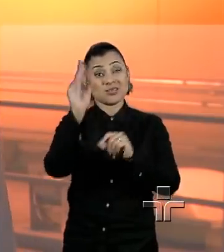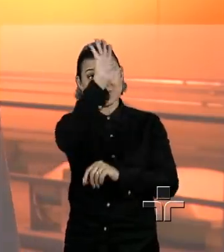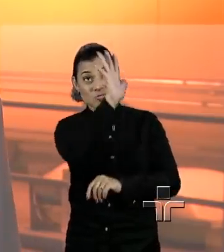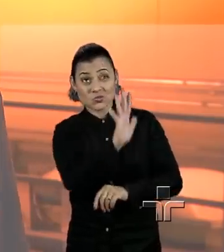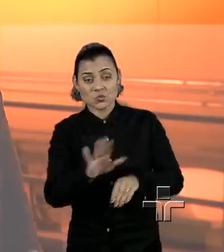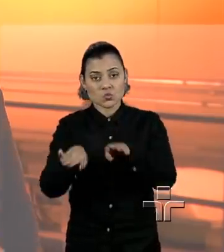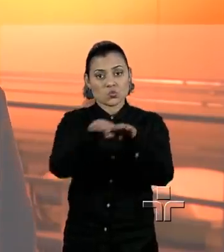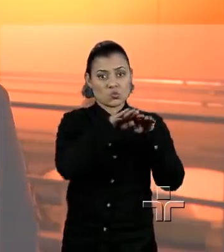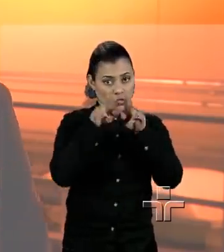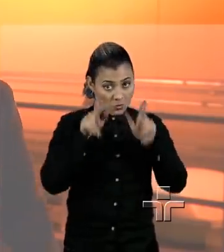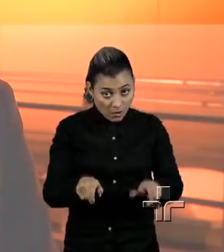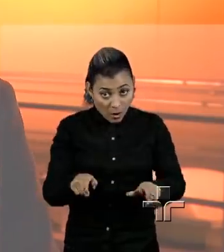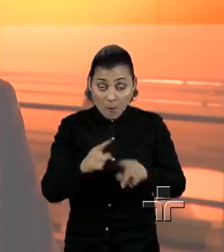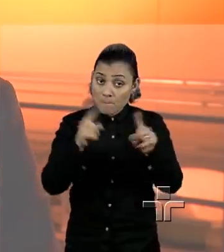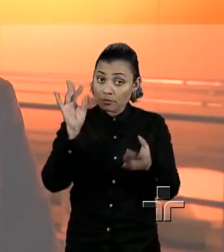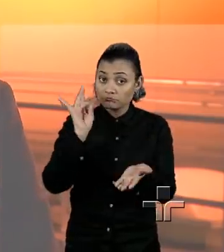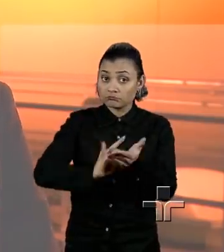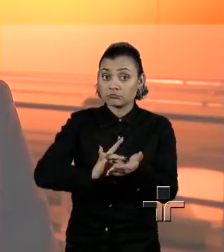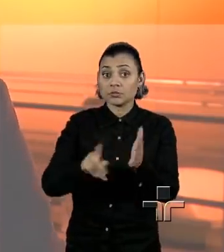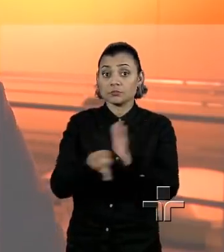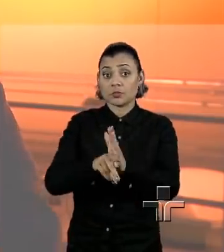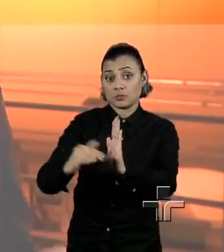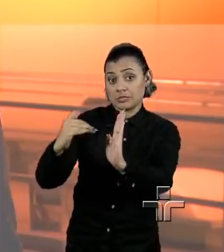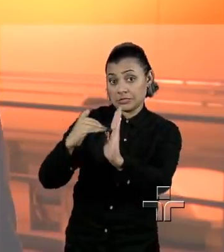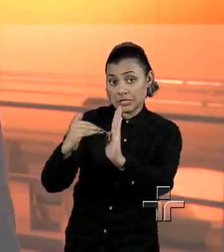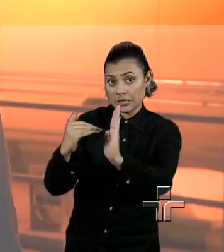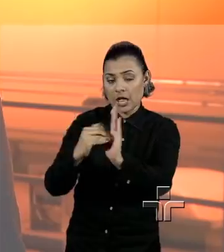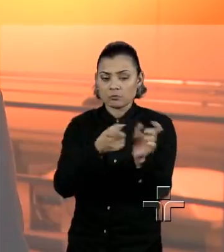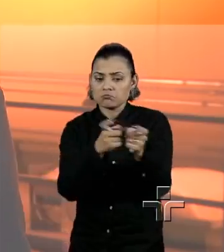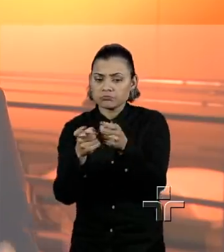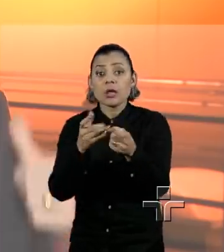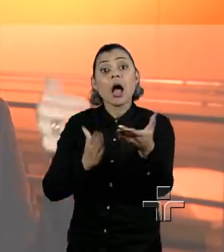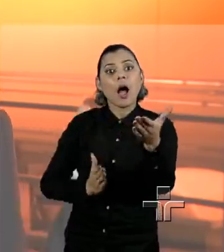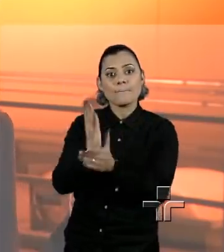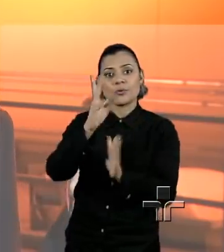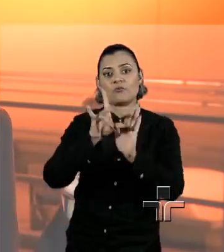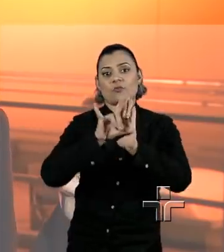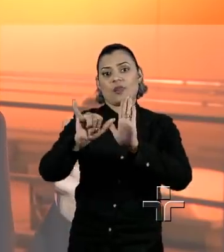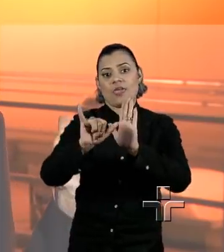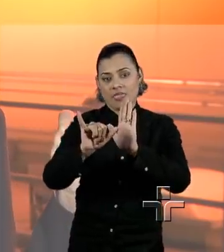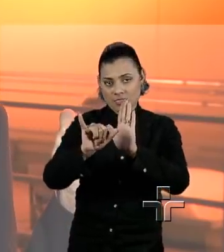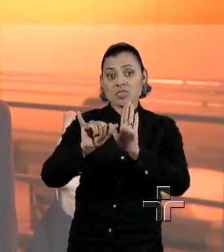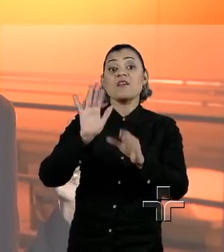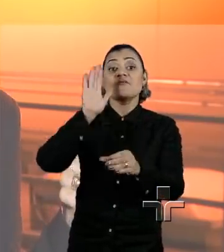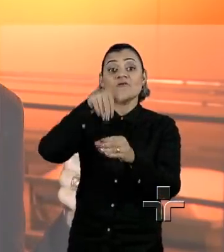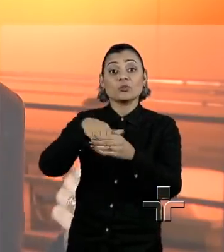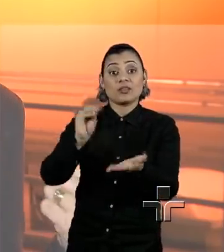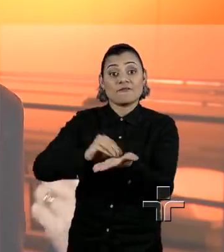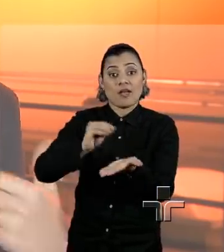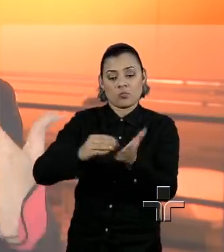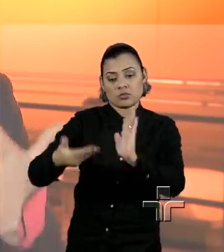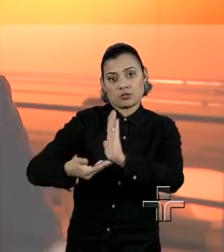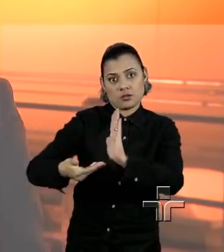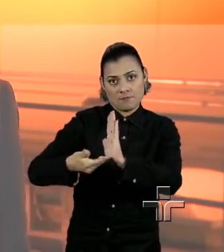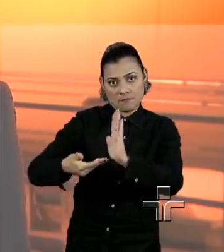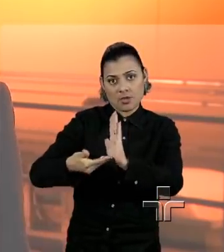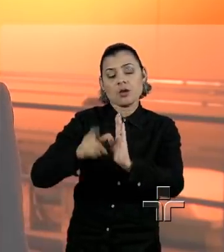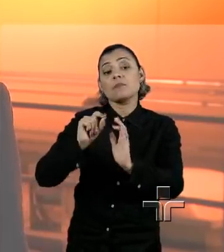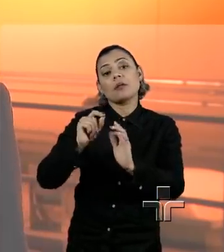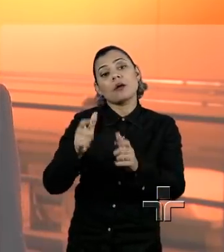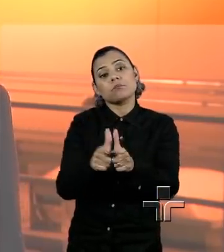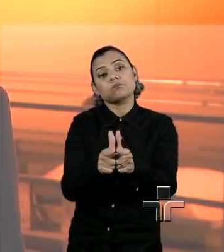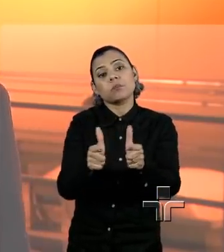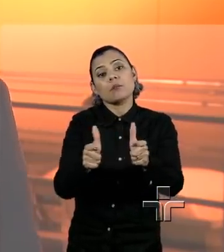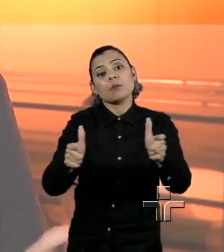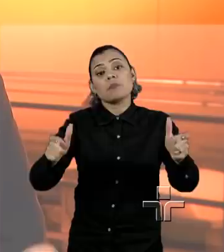no Brasil. Por isso, o plenário do Senado aprovou um projeto de lei que ainda vai ser votado na Câmara para ampliar a